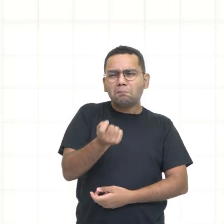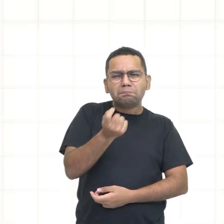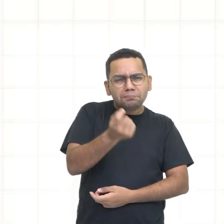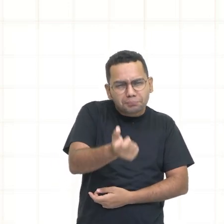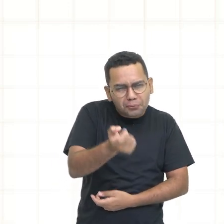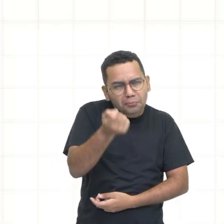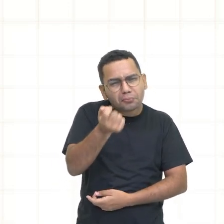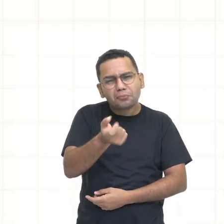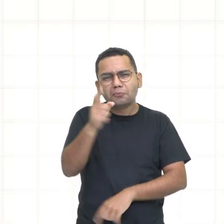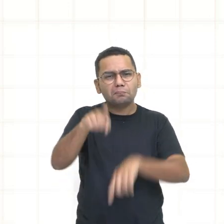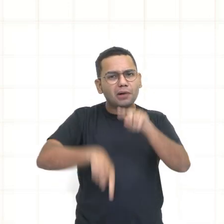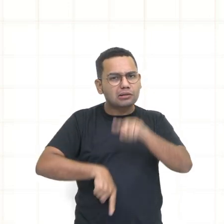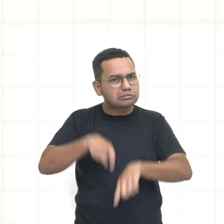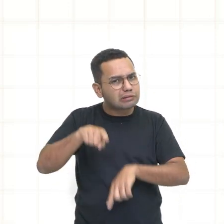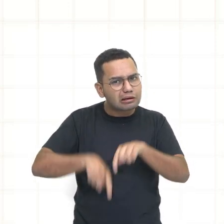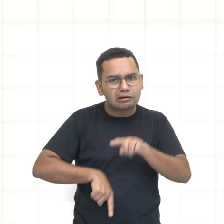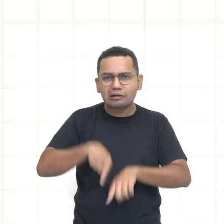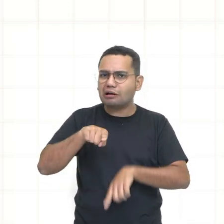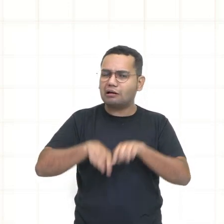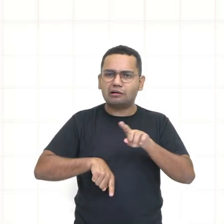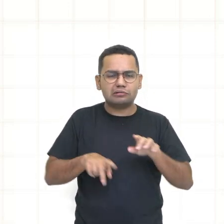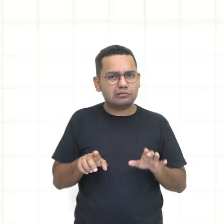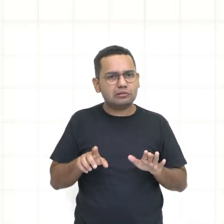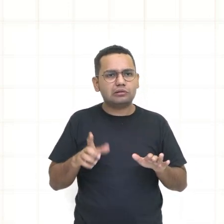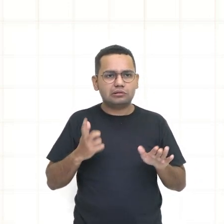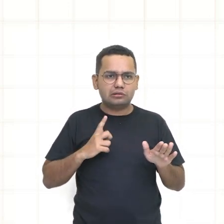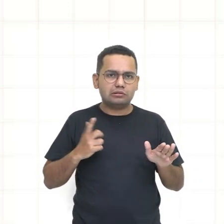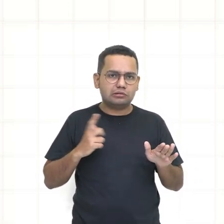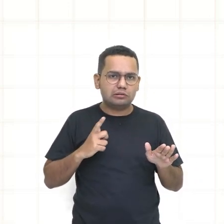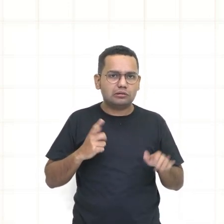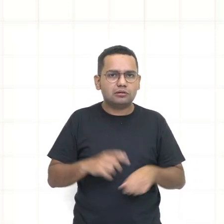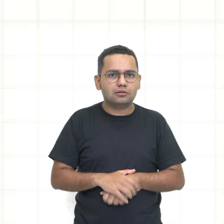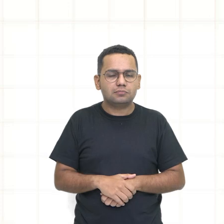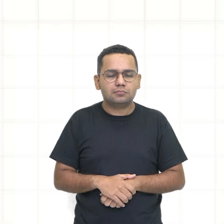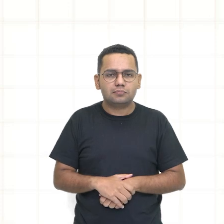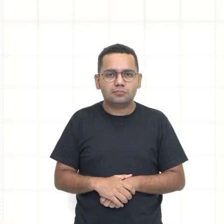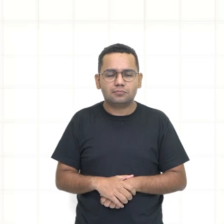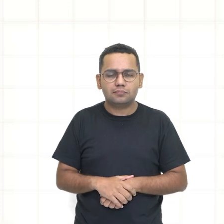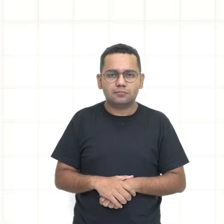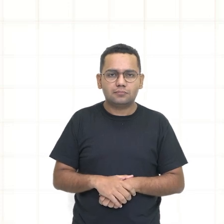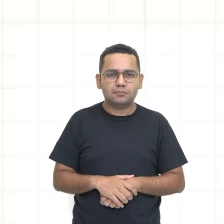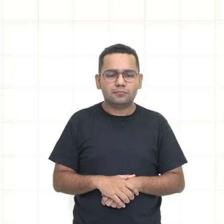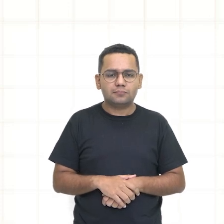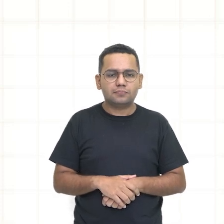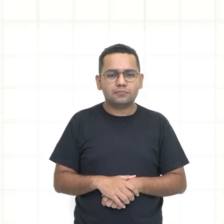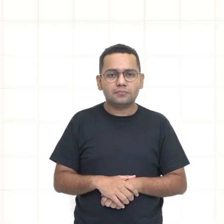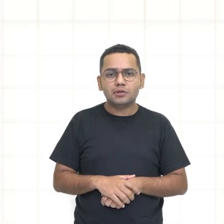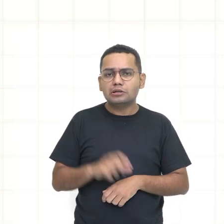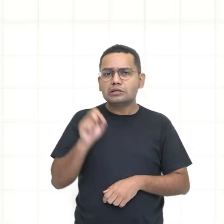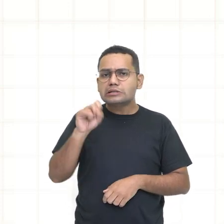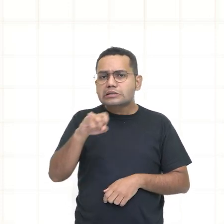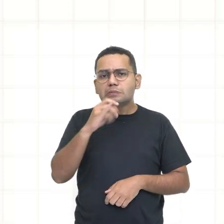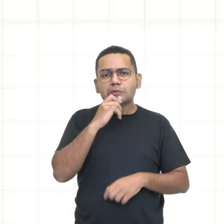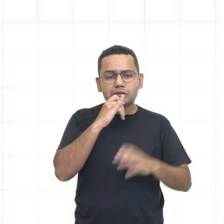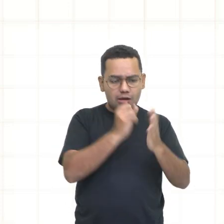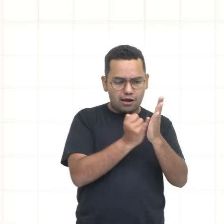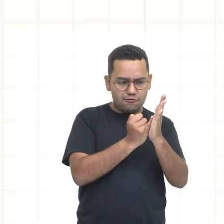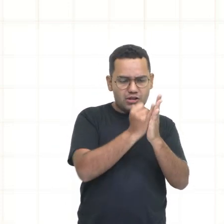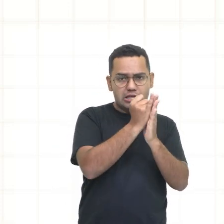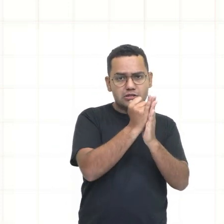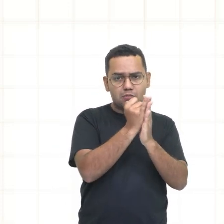comprar a mesma quantidade de produtos que eles poderiam obter se a inflação